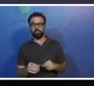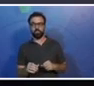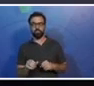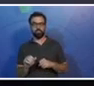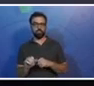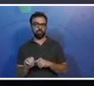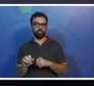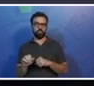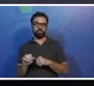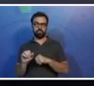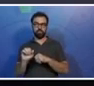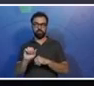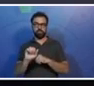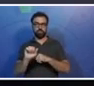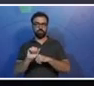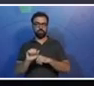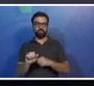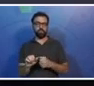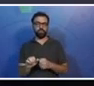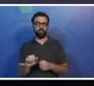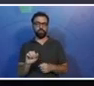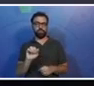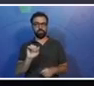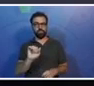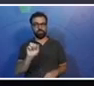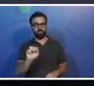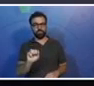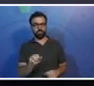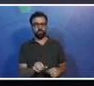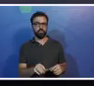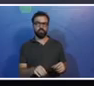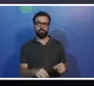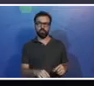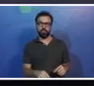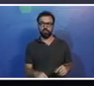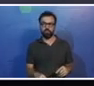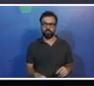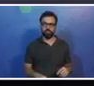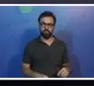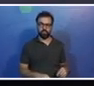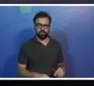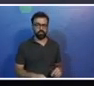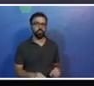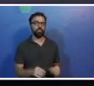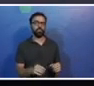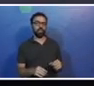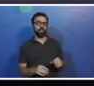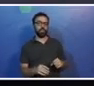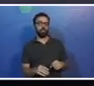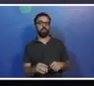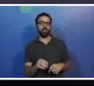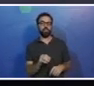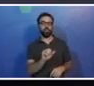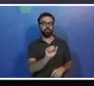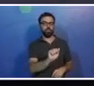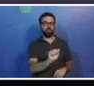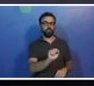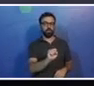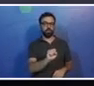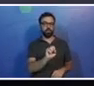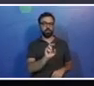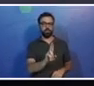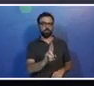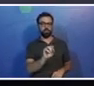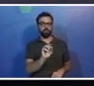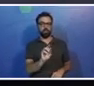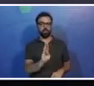aqueles substantivos que nomeiam... O que são os substantivos? Palavras que nomeiam todos os seres, que eles derivam,